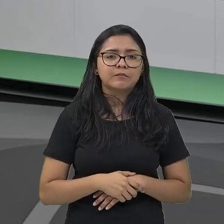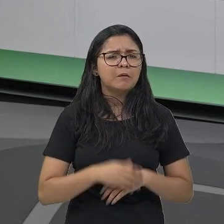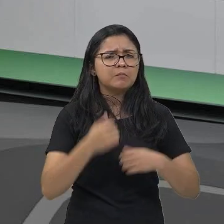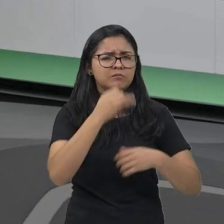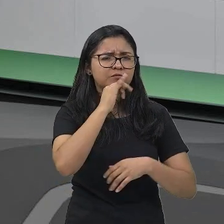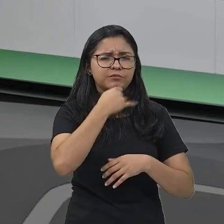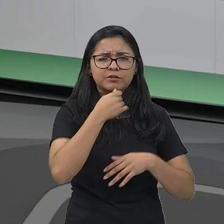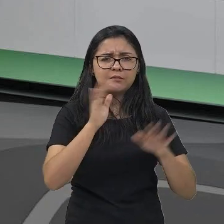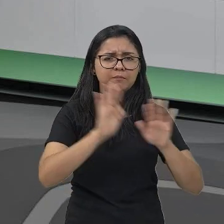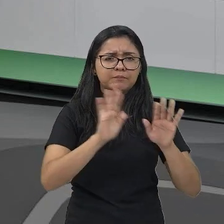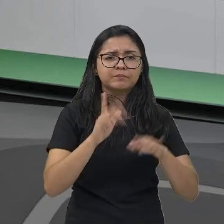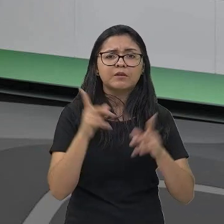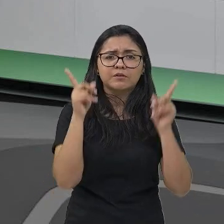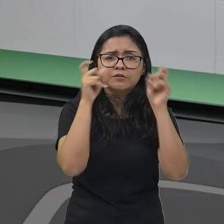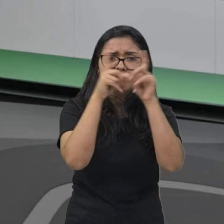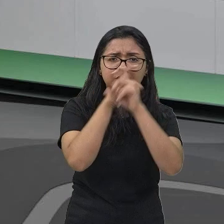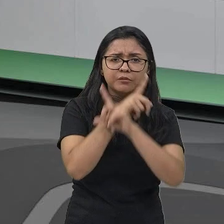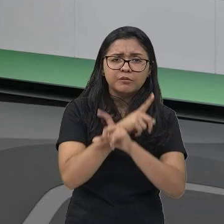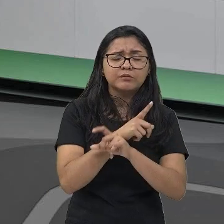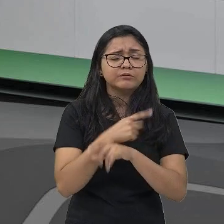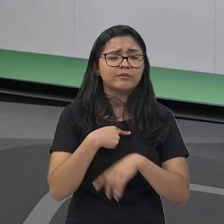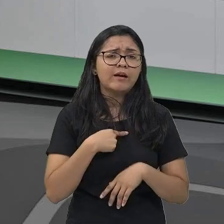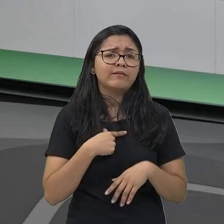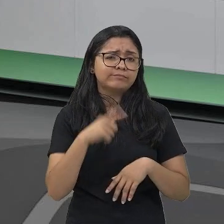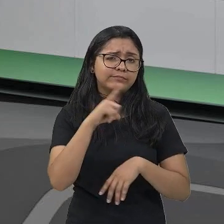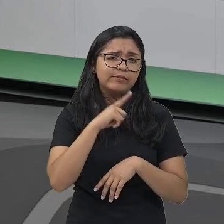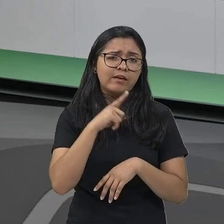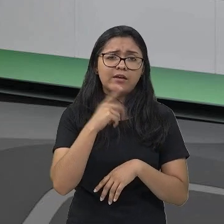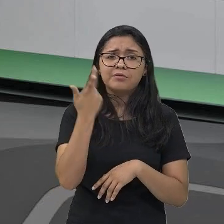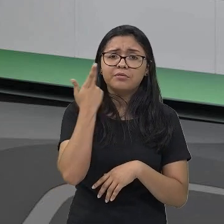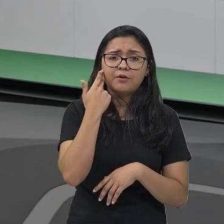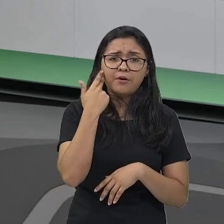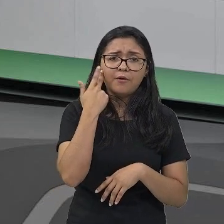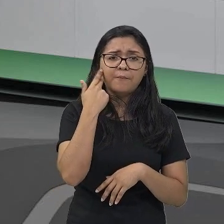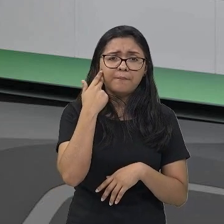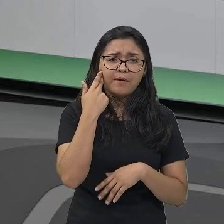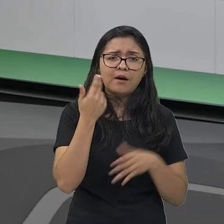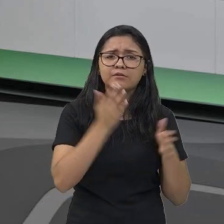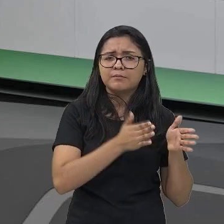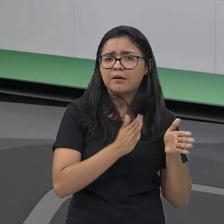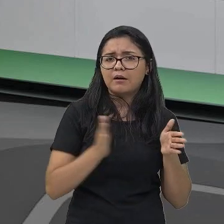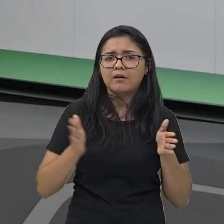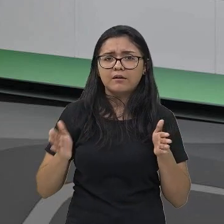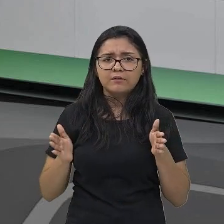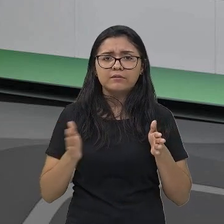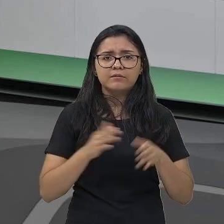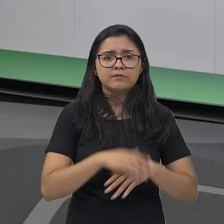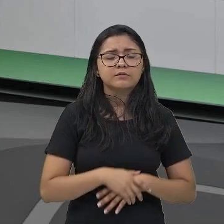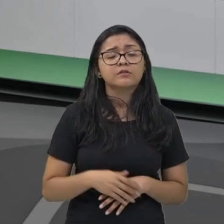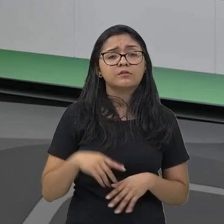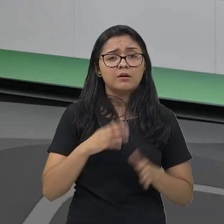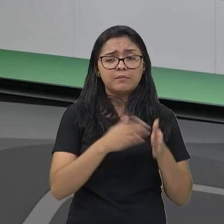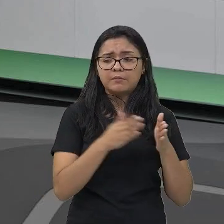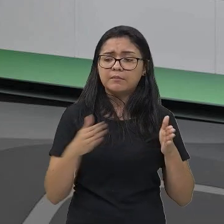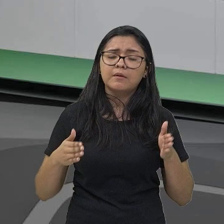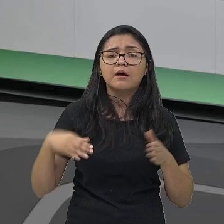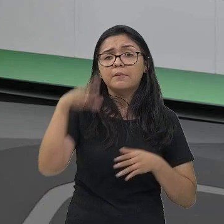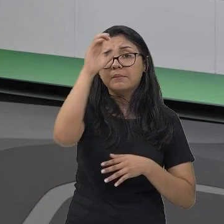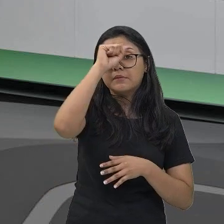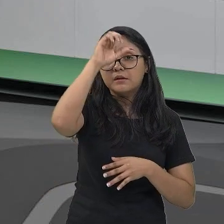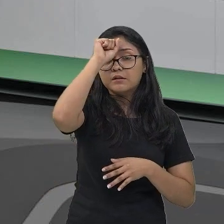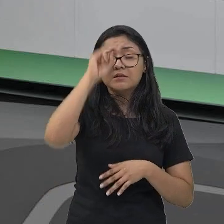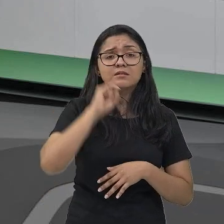As dificuldades, elas fazem parte também desse processo de aprendizagem. Se a gente não